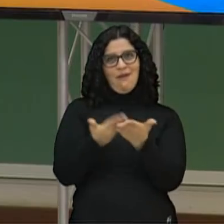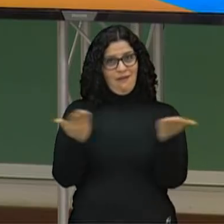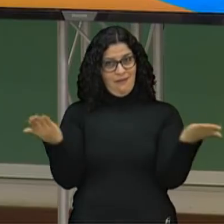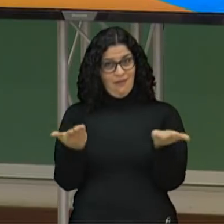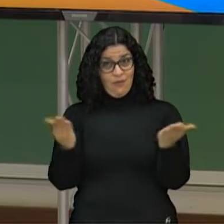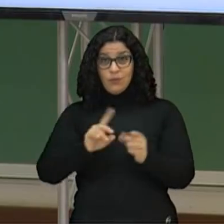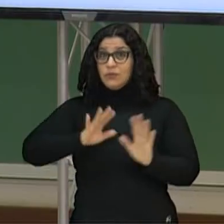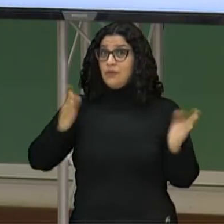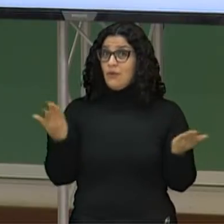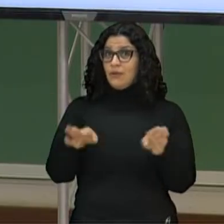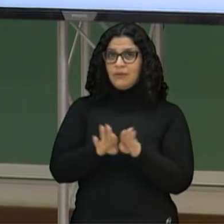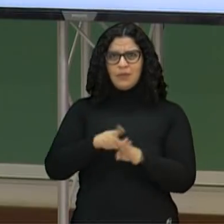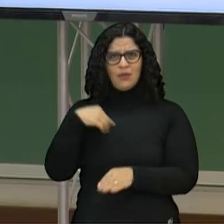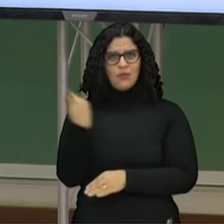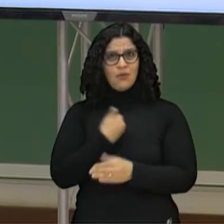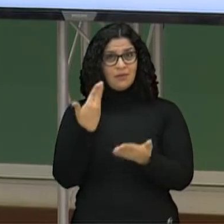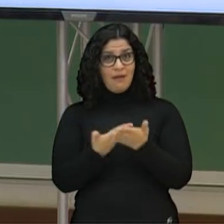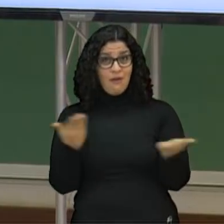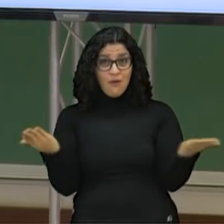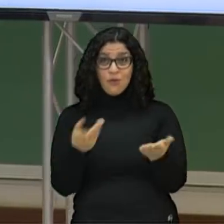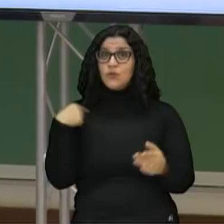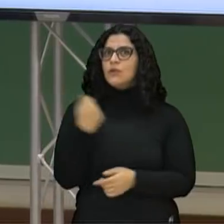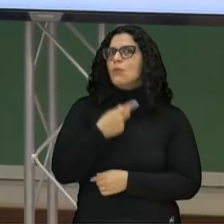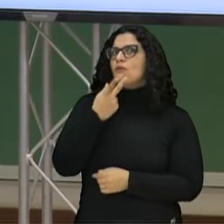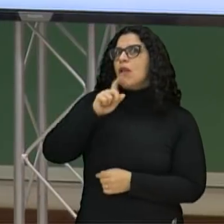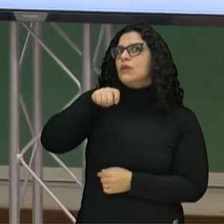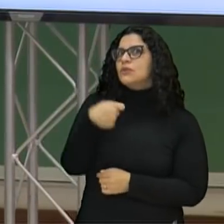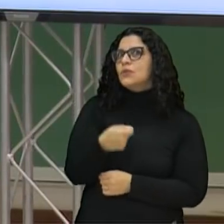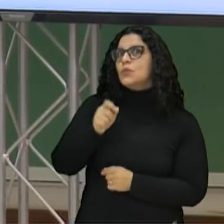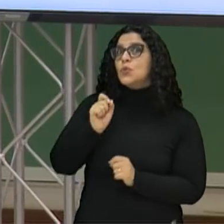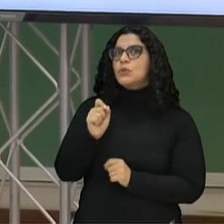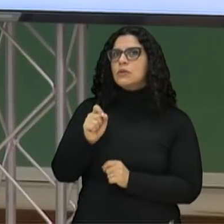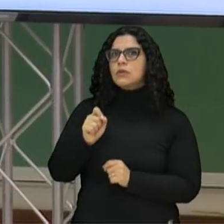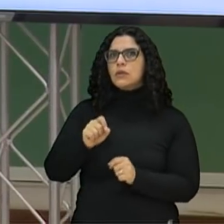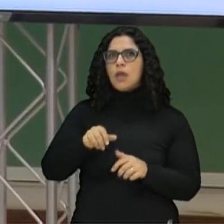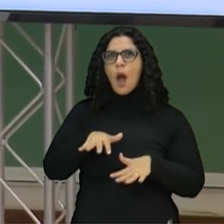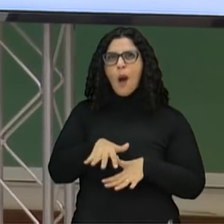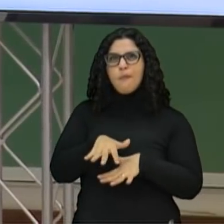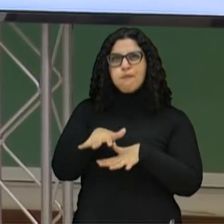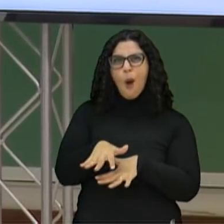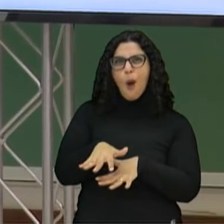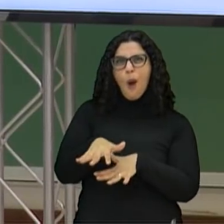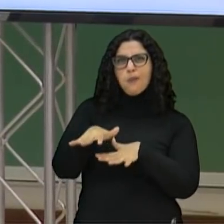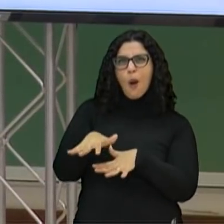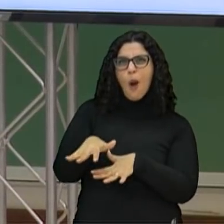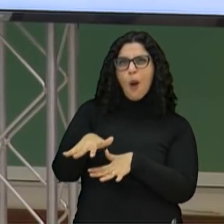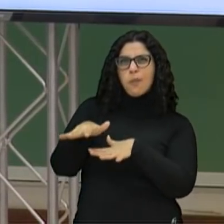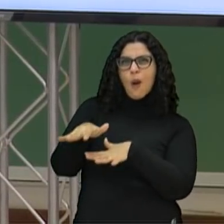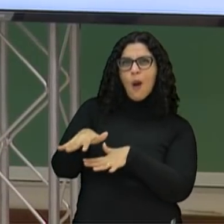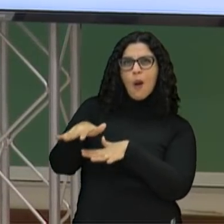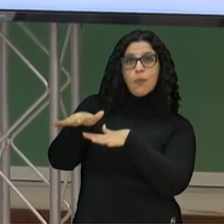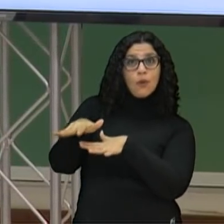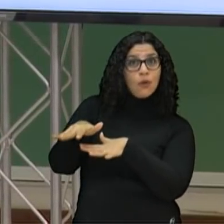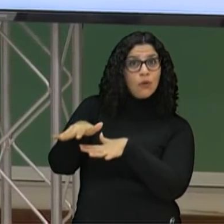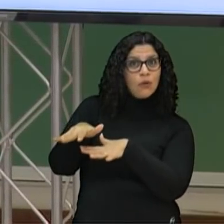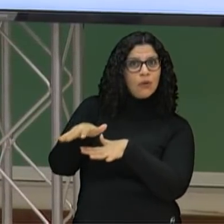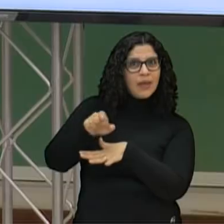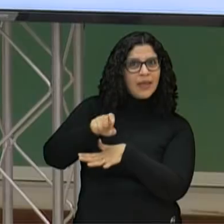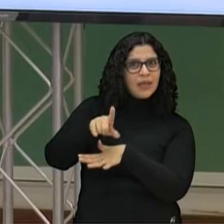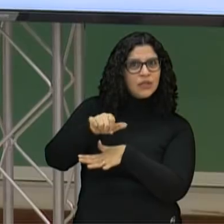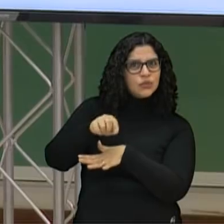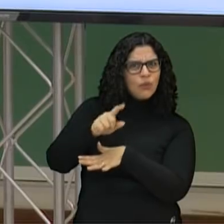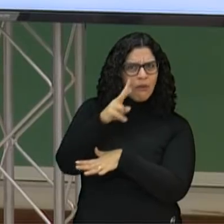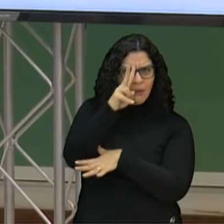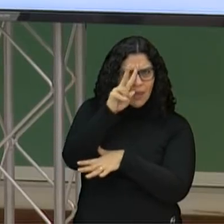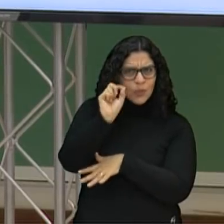hoje. E, para a nossa aula de hoje, nós vamos falar sobre o avanço do eixo. Tá lembrado o que é